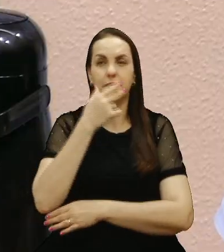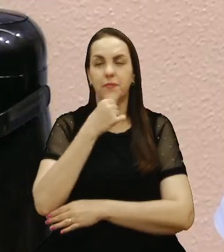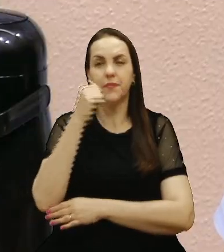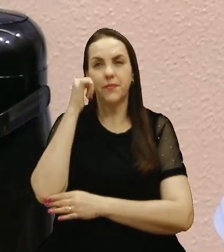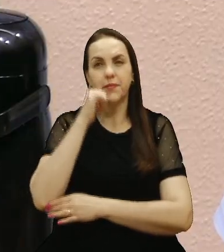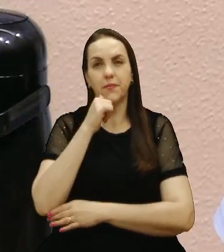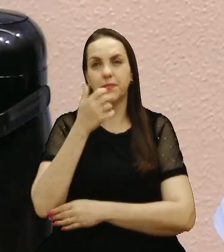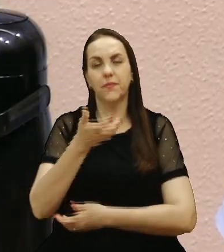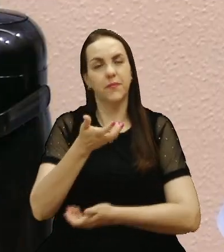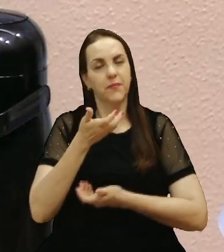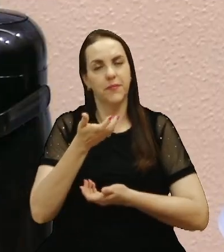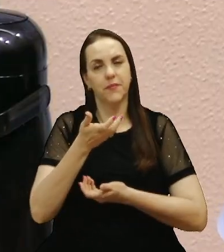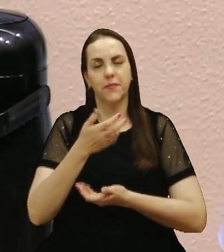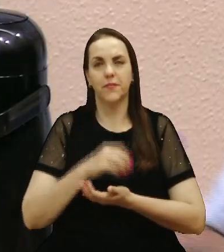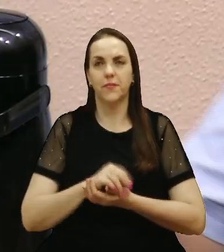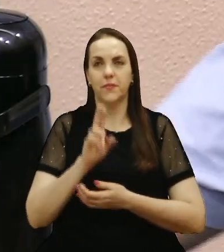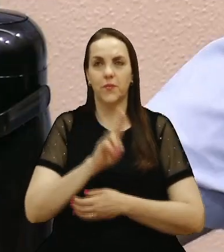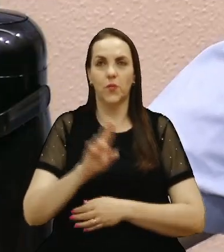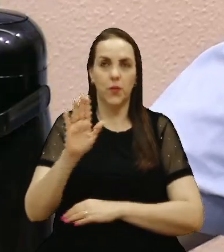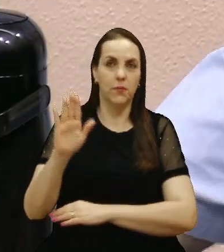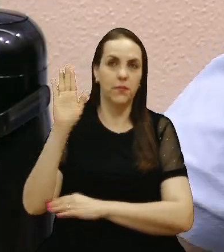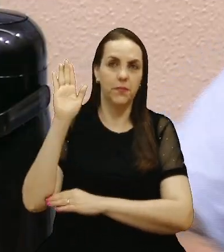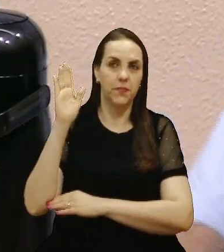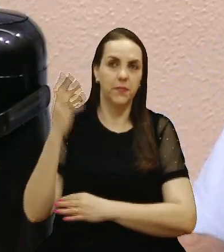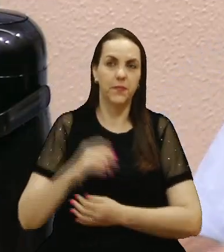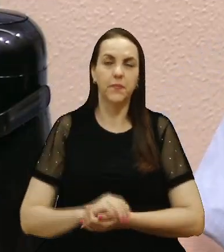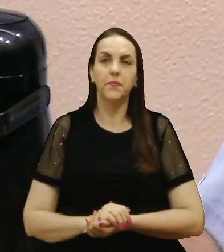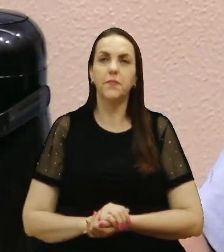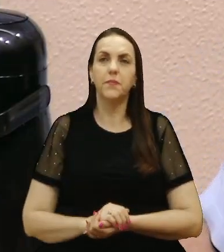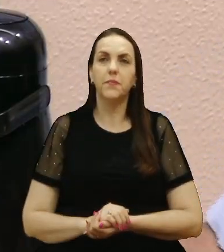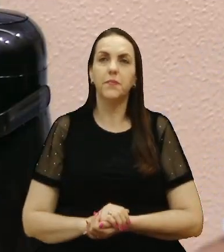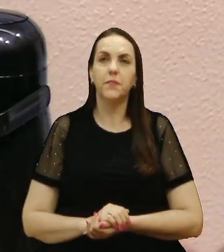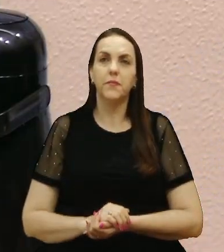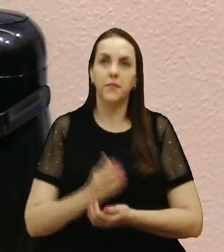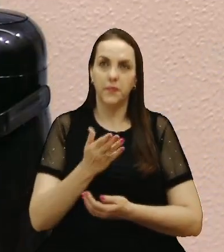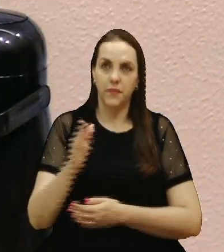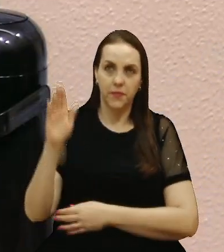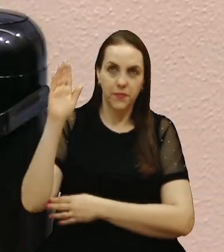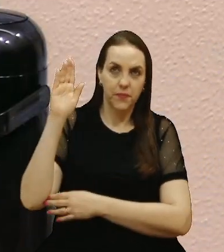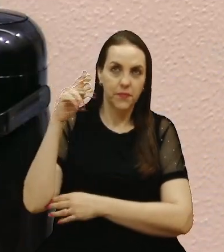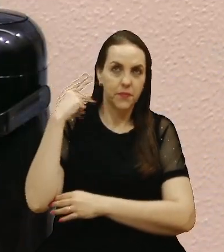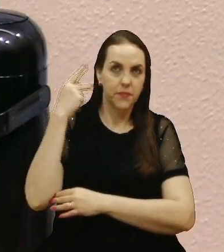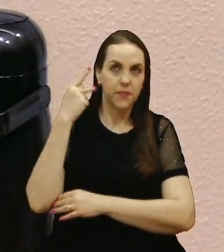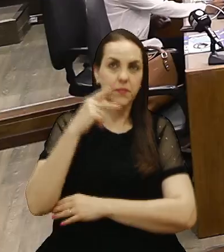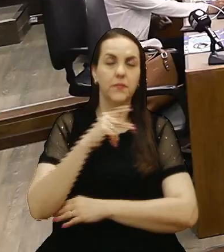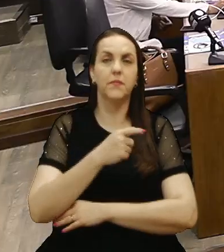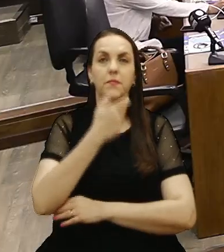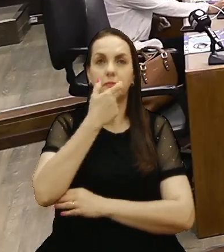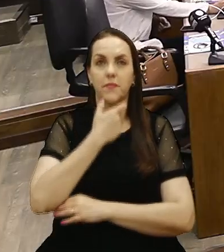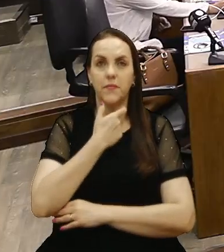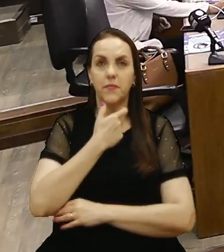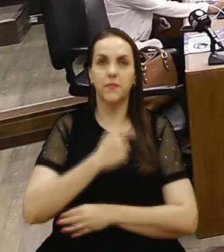que quiserem fazer o uso da palavra. Com a palavra, vereador Tenente Cristiano Becker.